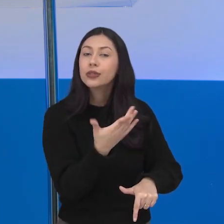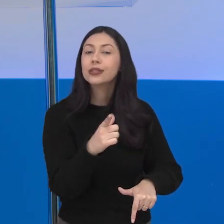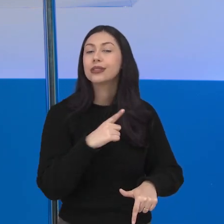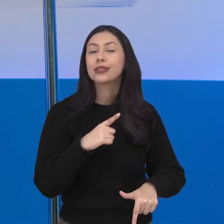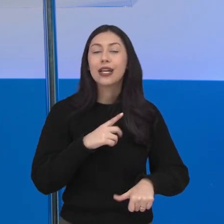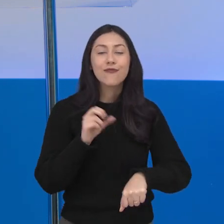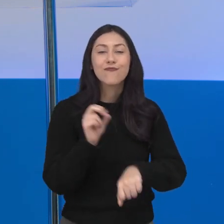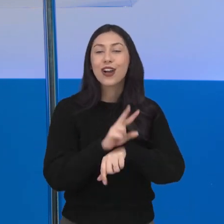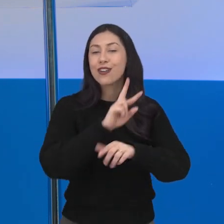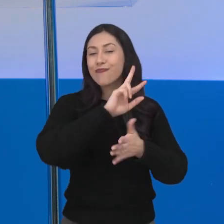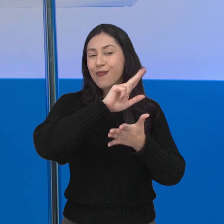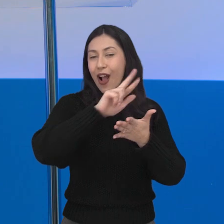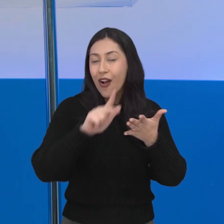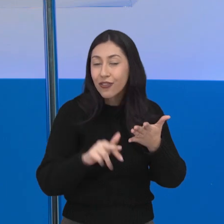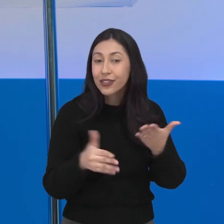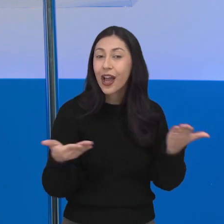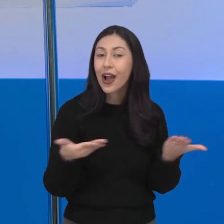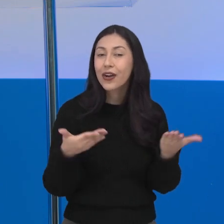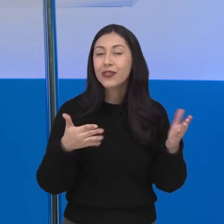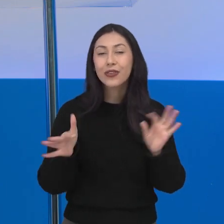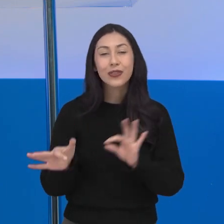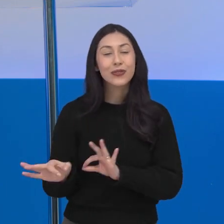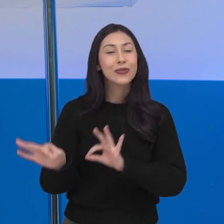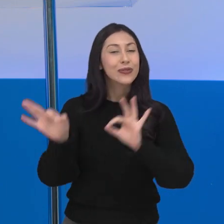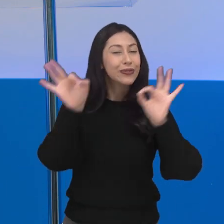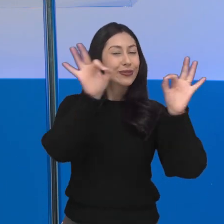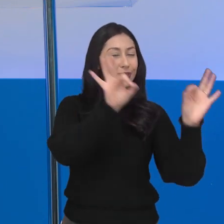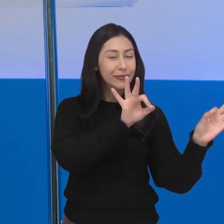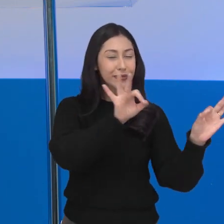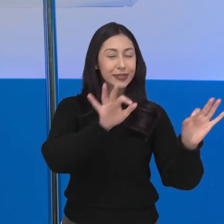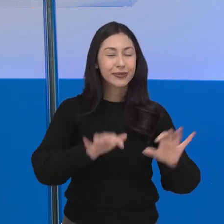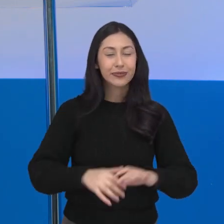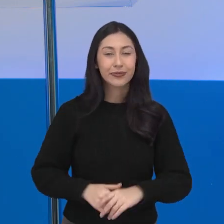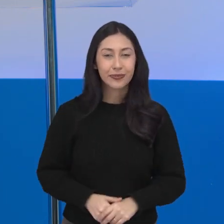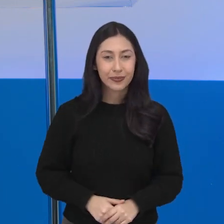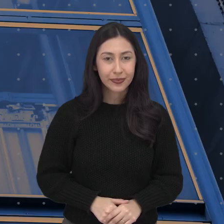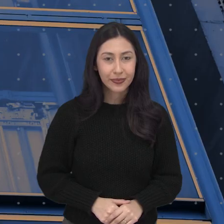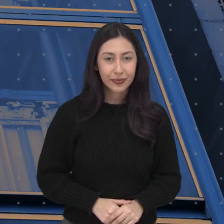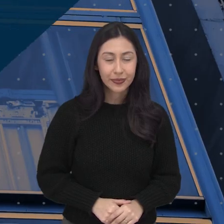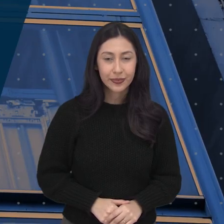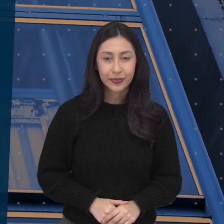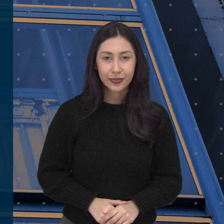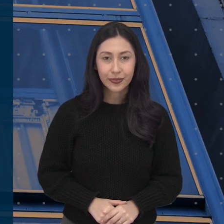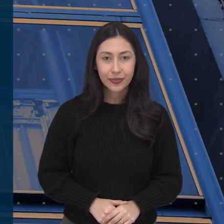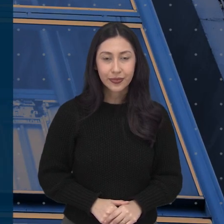são muitas as vagas abertas. É hora de conferir a nossa agenda de serviço.